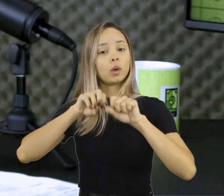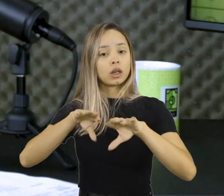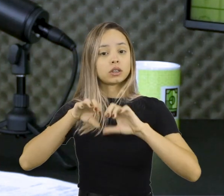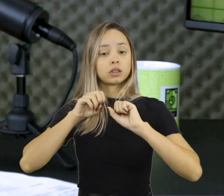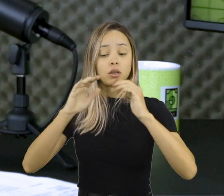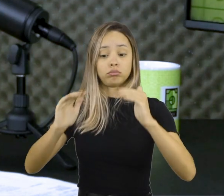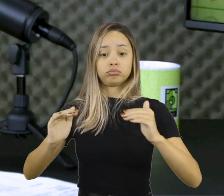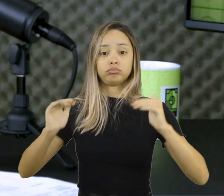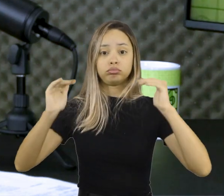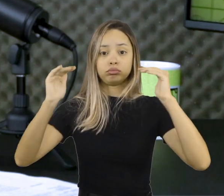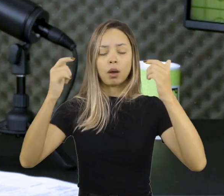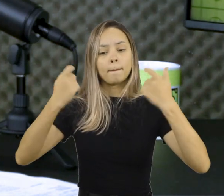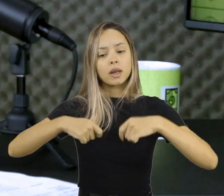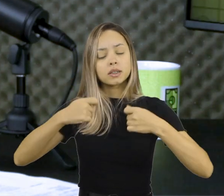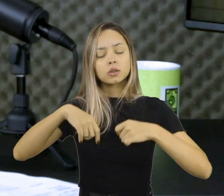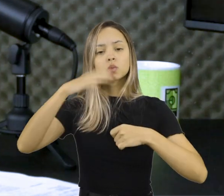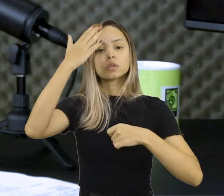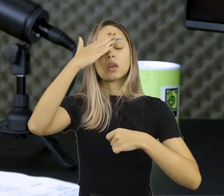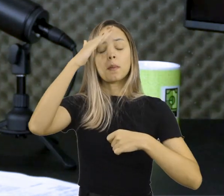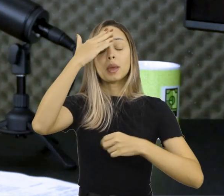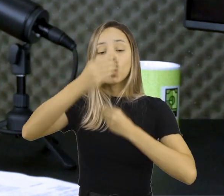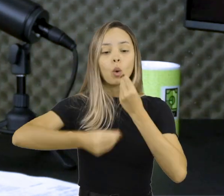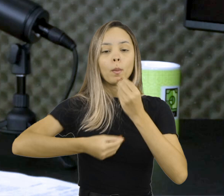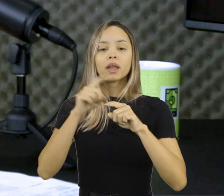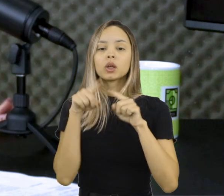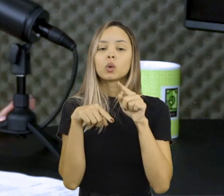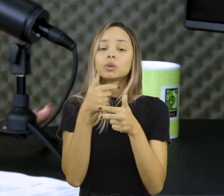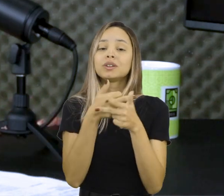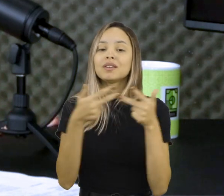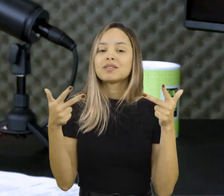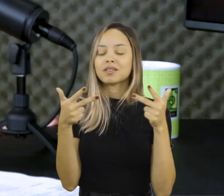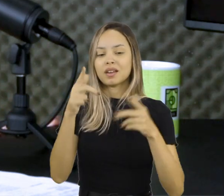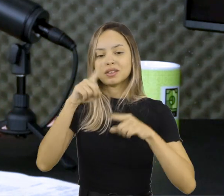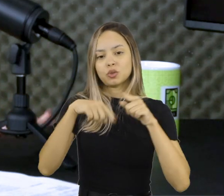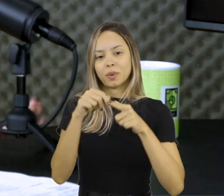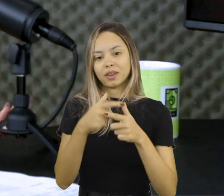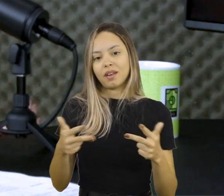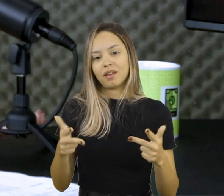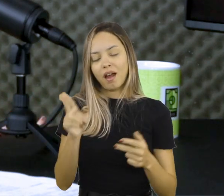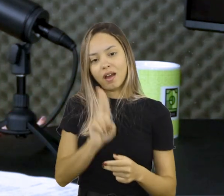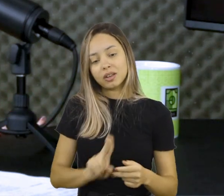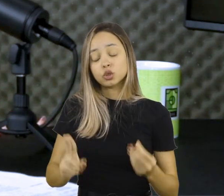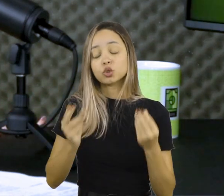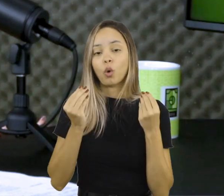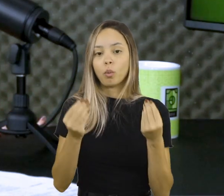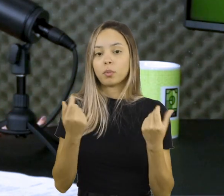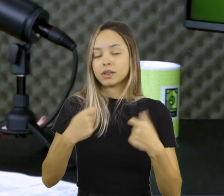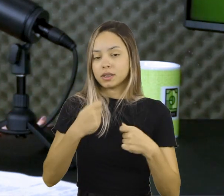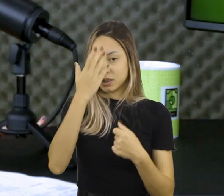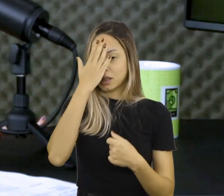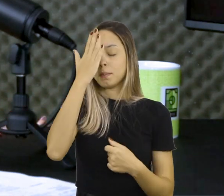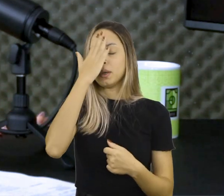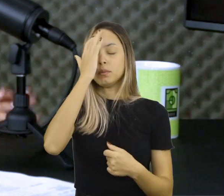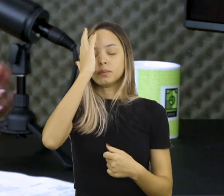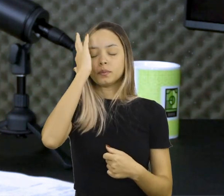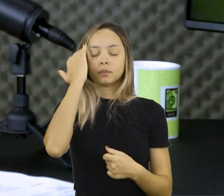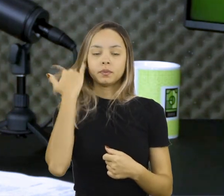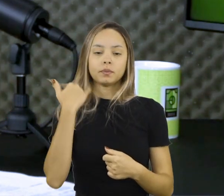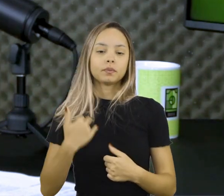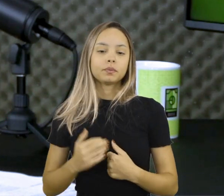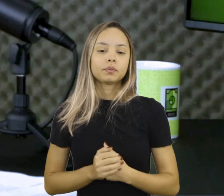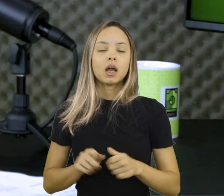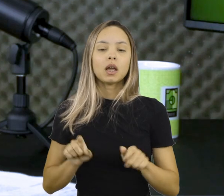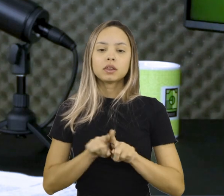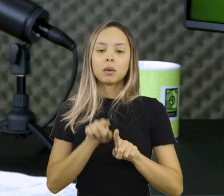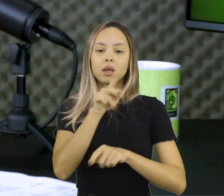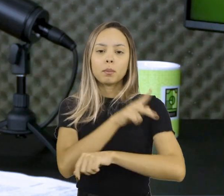preciso saber manusear com essas ferramentas e Aqui vai um outro recado pro professor de ae o que é que você tem